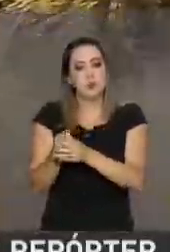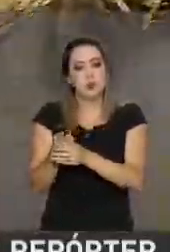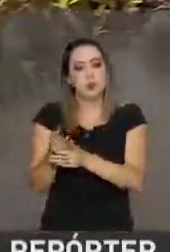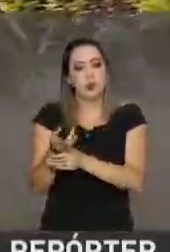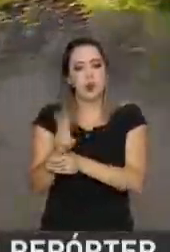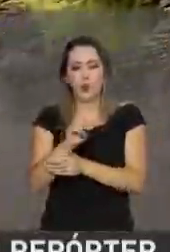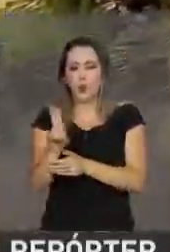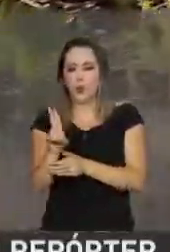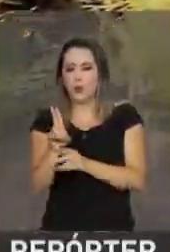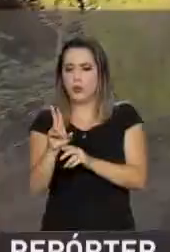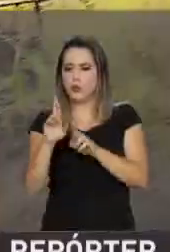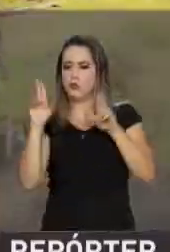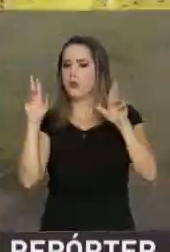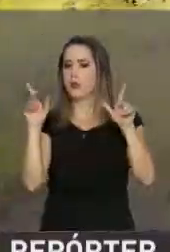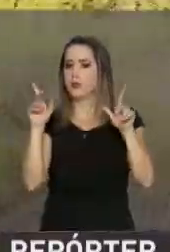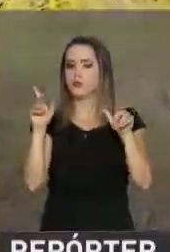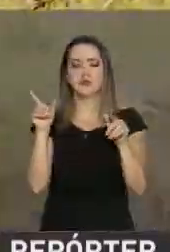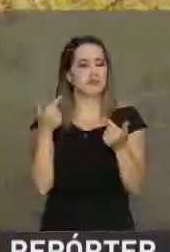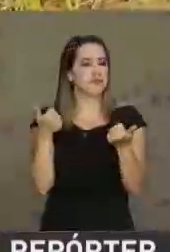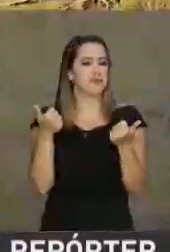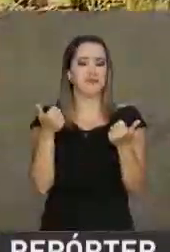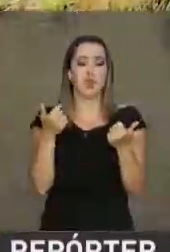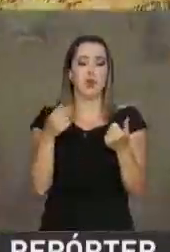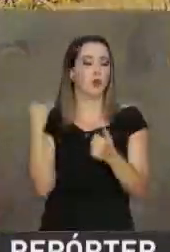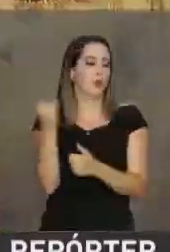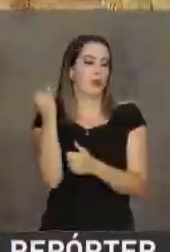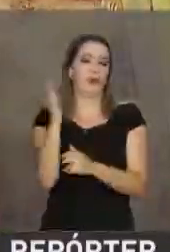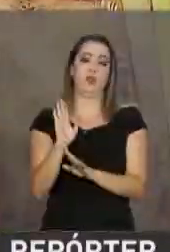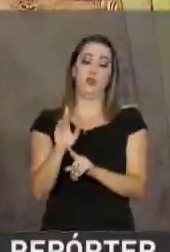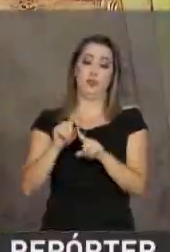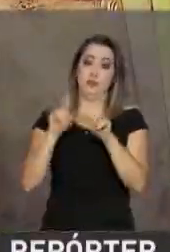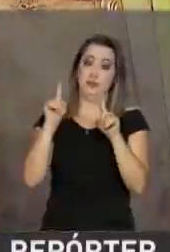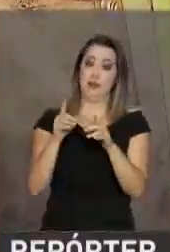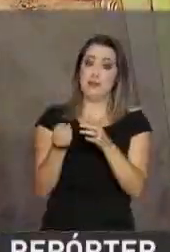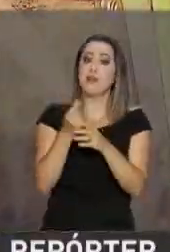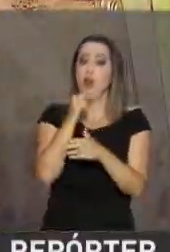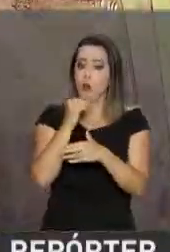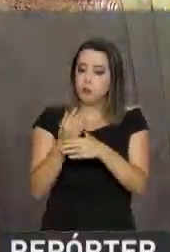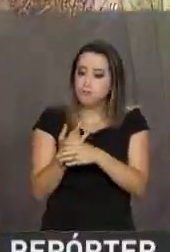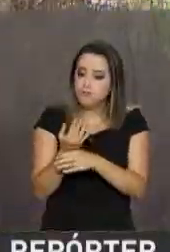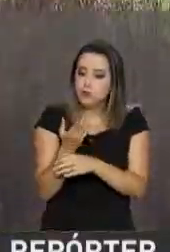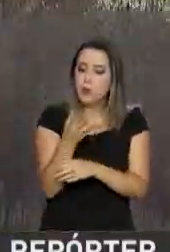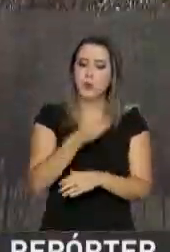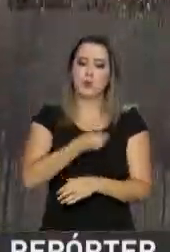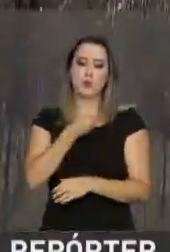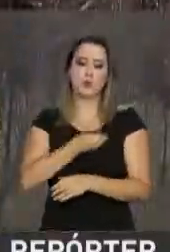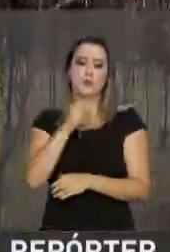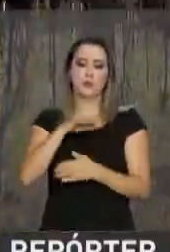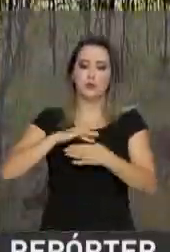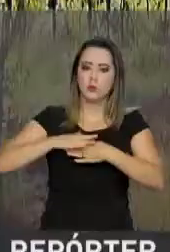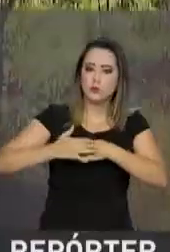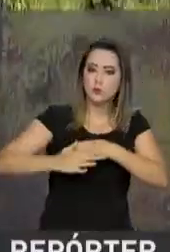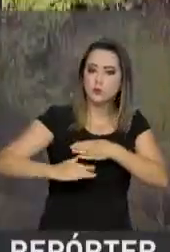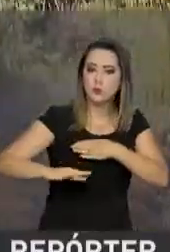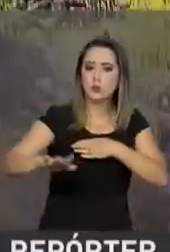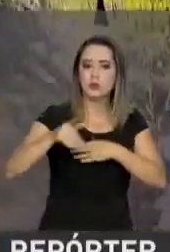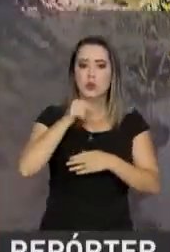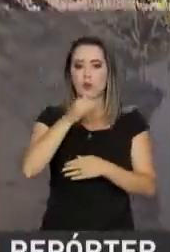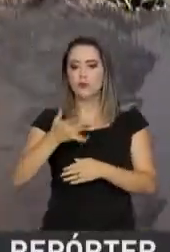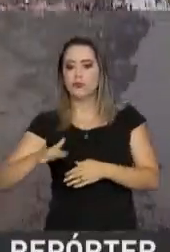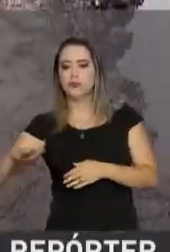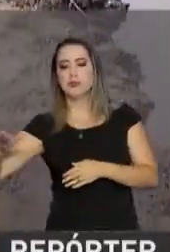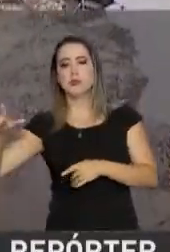já que as nascentes são fundamentais para a vida a partir delas são formados você acha os córregos e rios